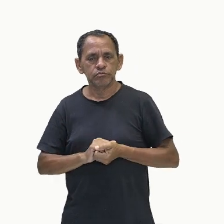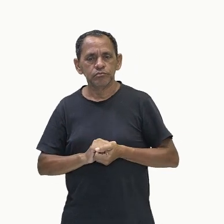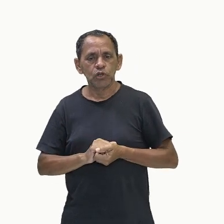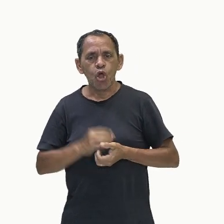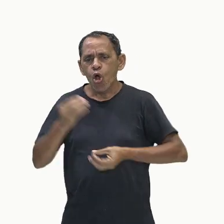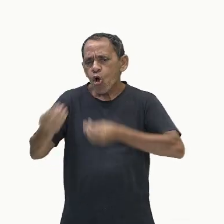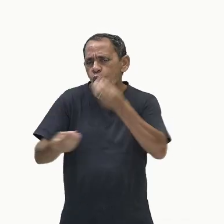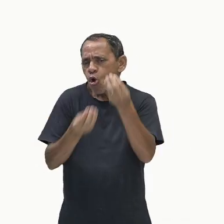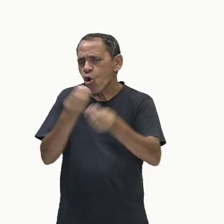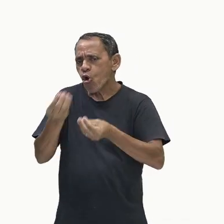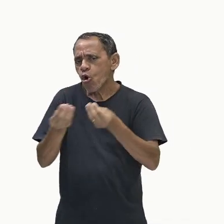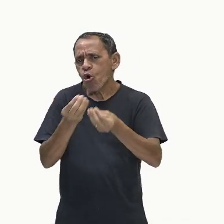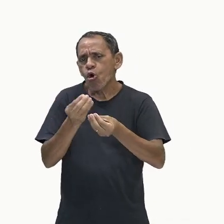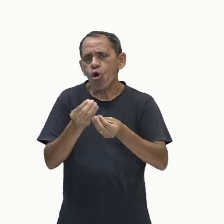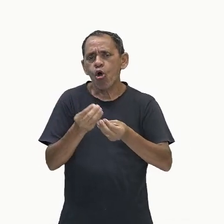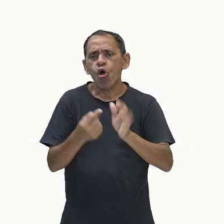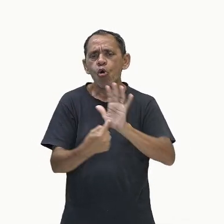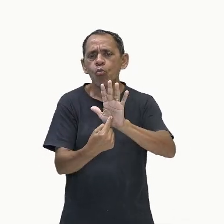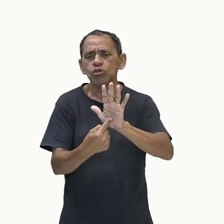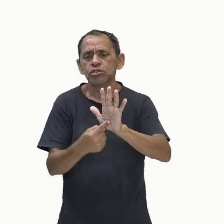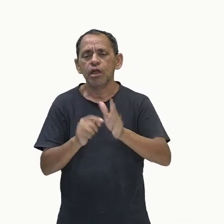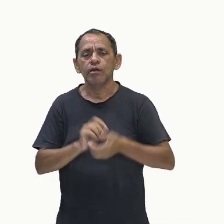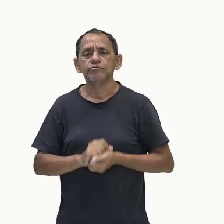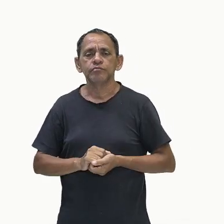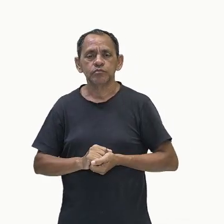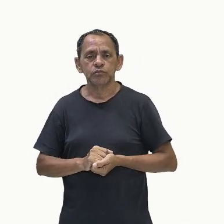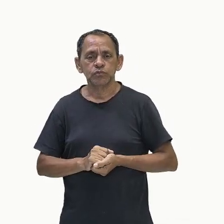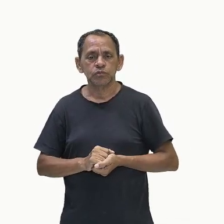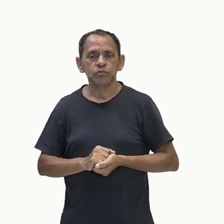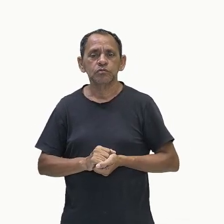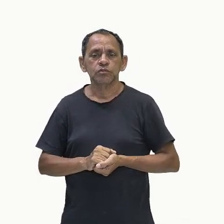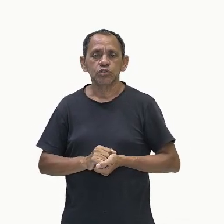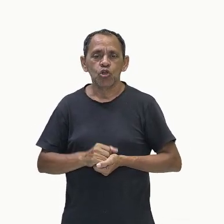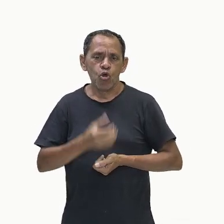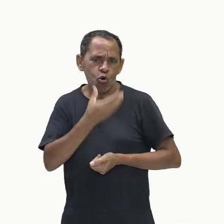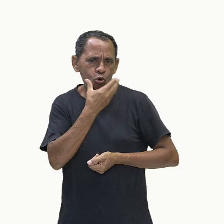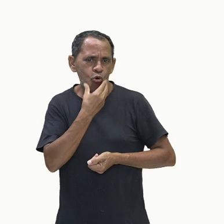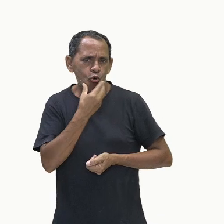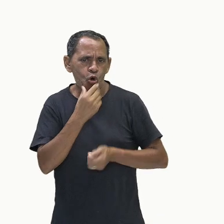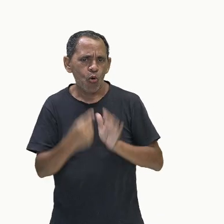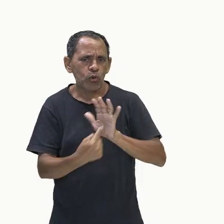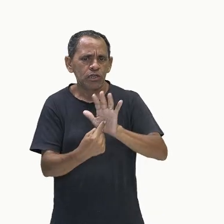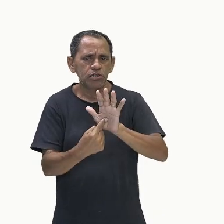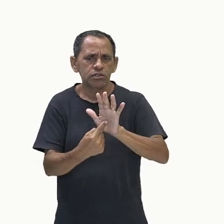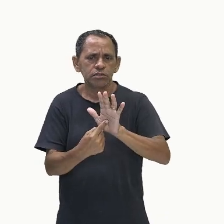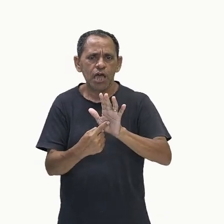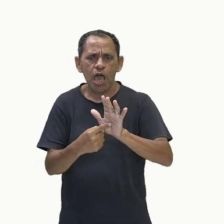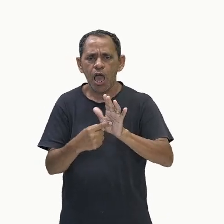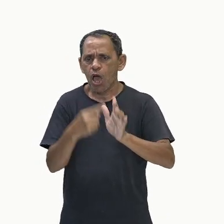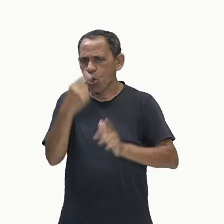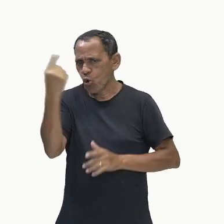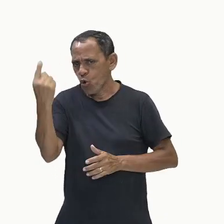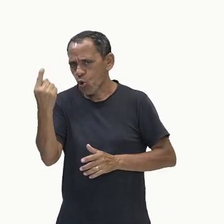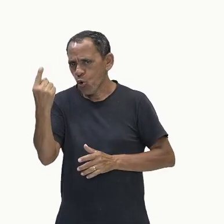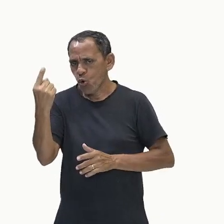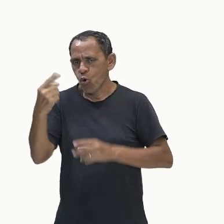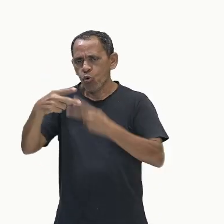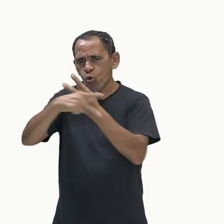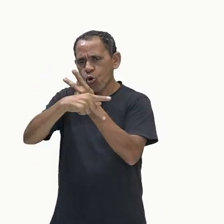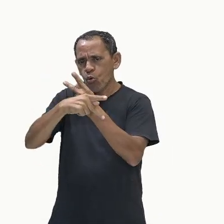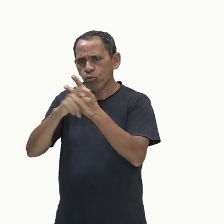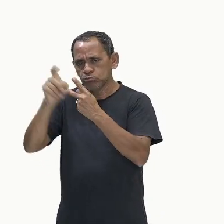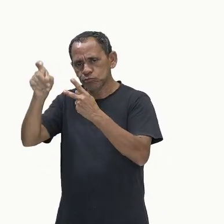O indivíduo do sexo masculino, né, que vai apresentar apenas um cromossomo X, onde ele não tem